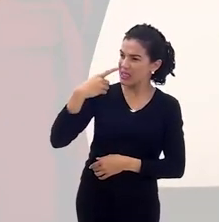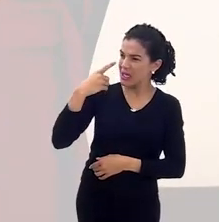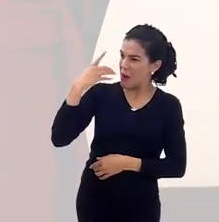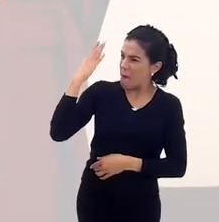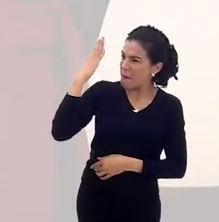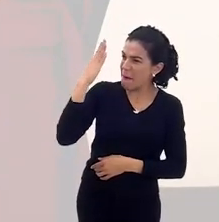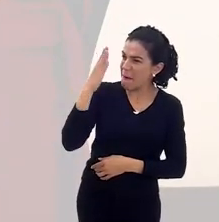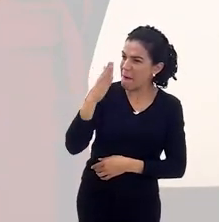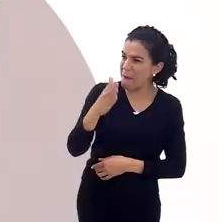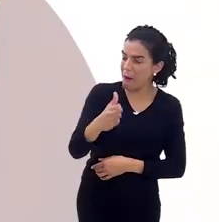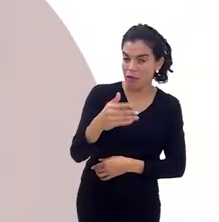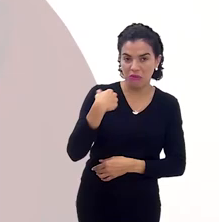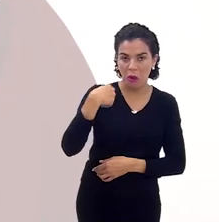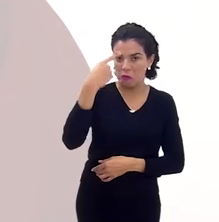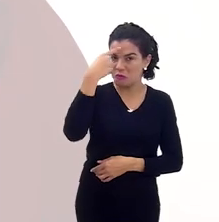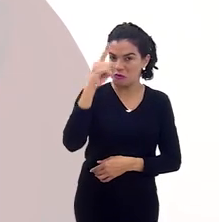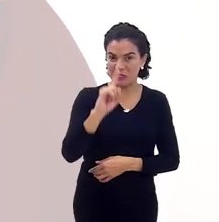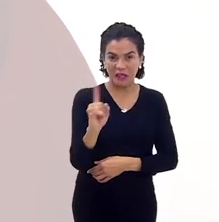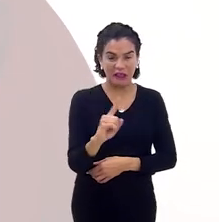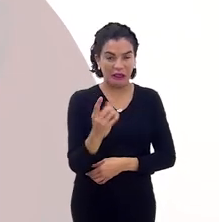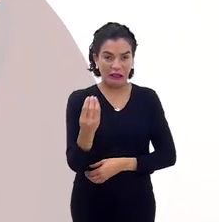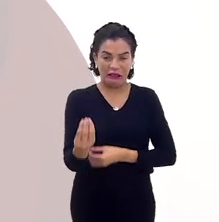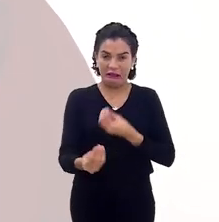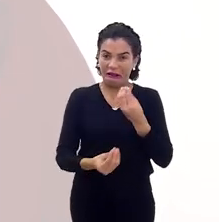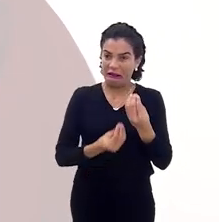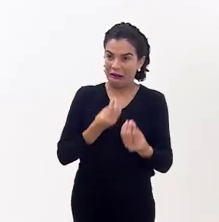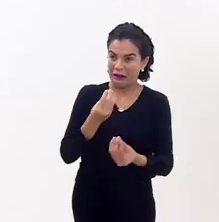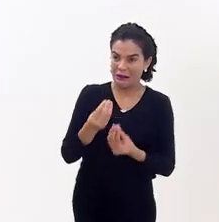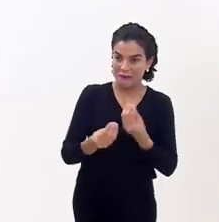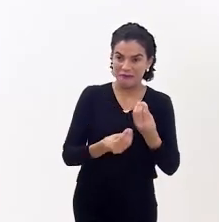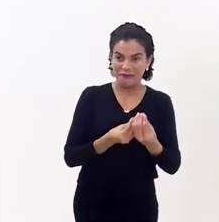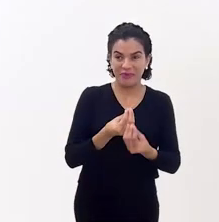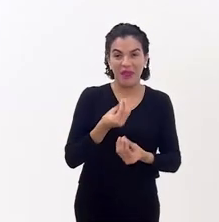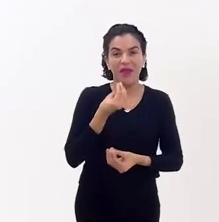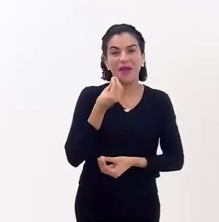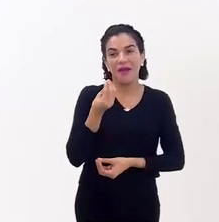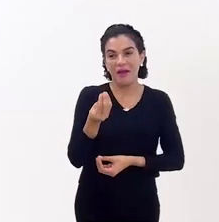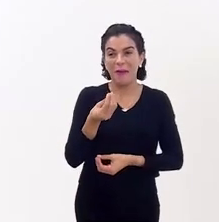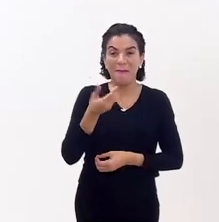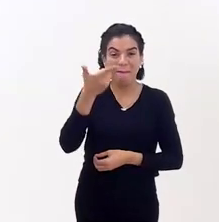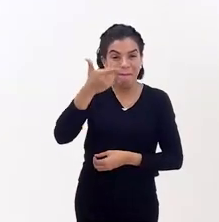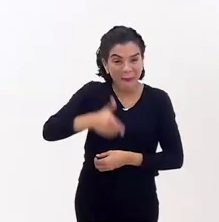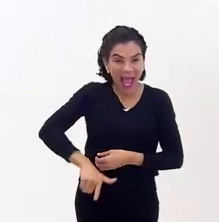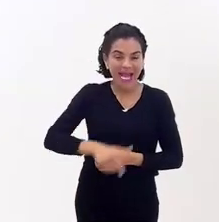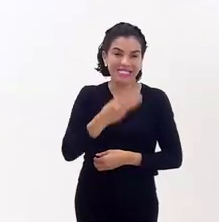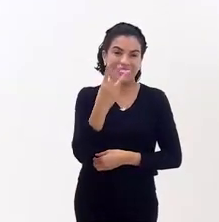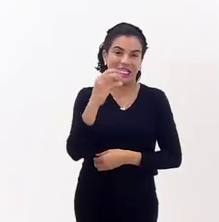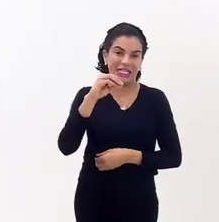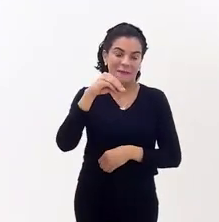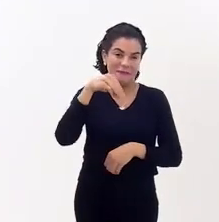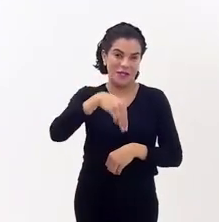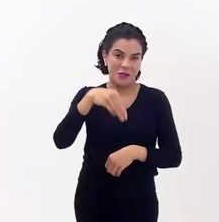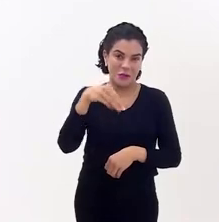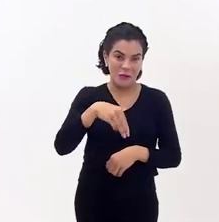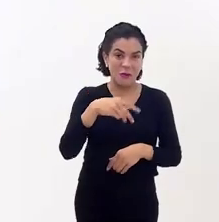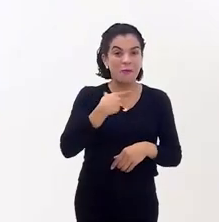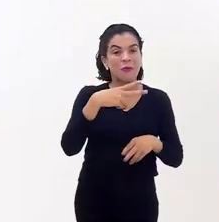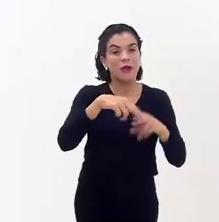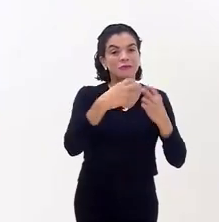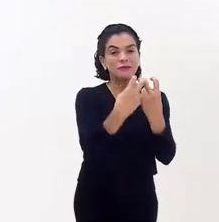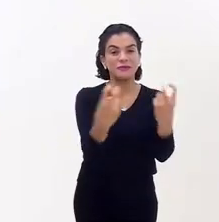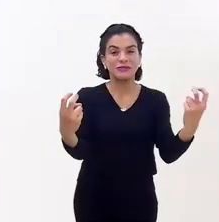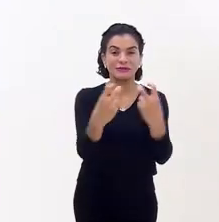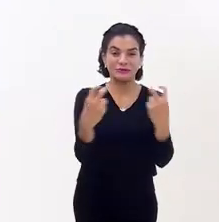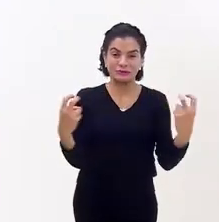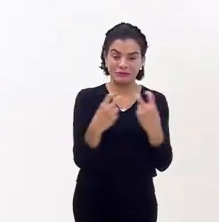sem parar? Eu falei, nem eu sei, mas eu ainda vou falar pelo menos mais meia hora pelo tanto de pessoas que